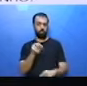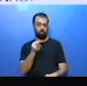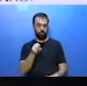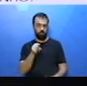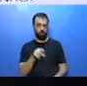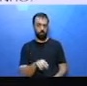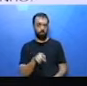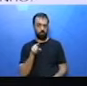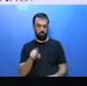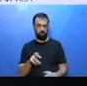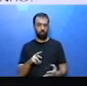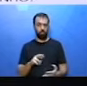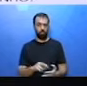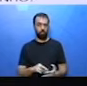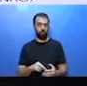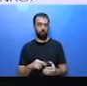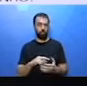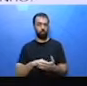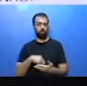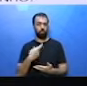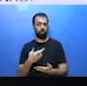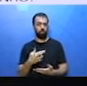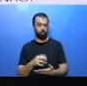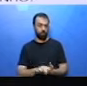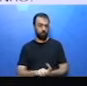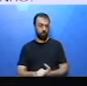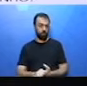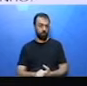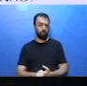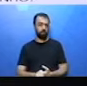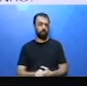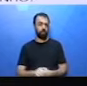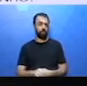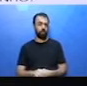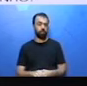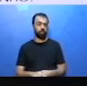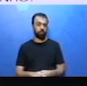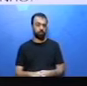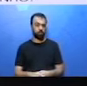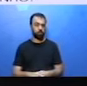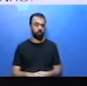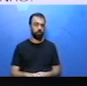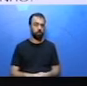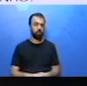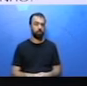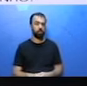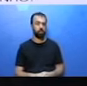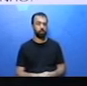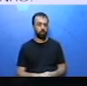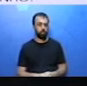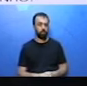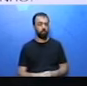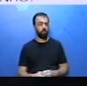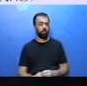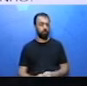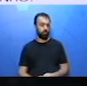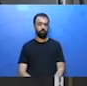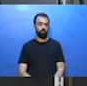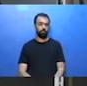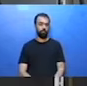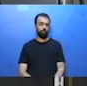tá então aqui desenho tá bom quem tiver às vezes o dinheiro em casa faça com um dinheirinho isso